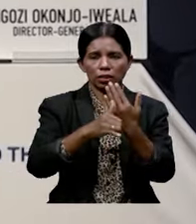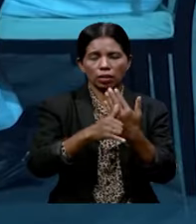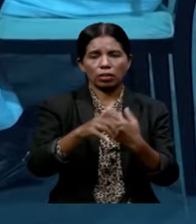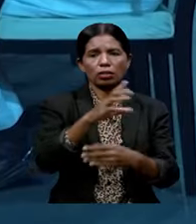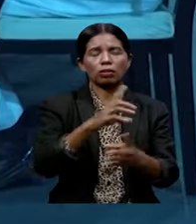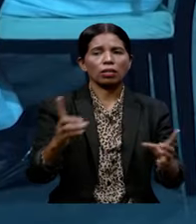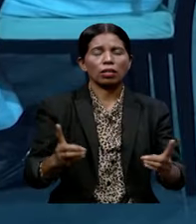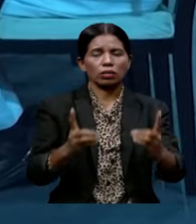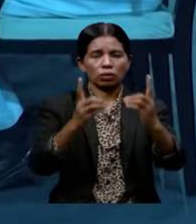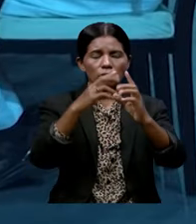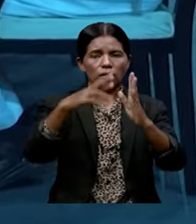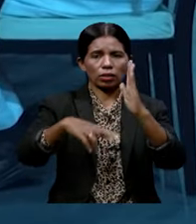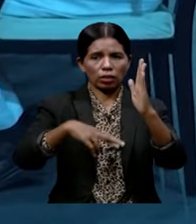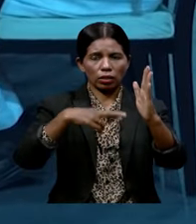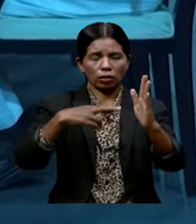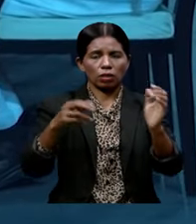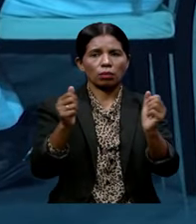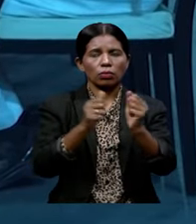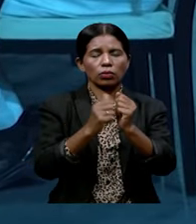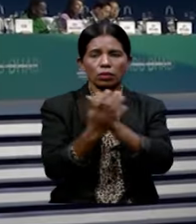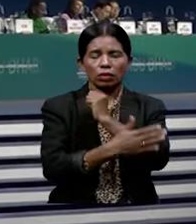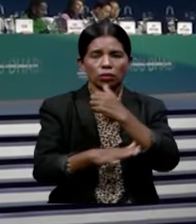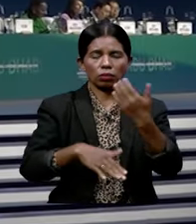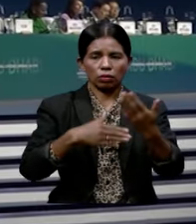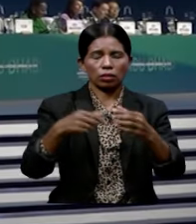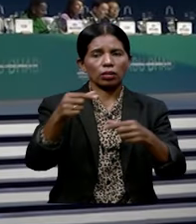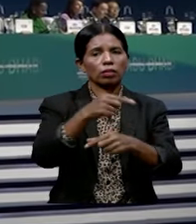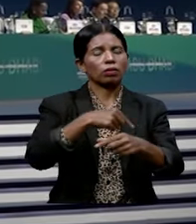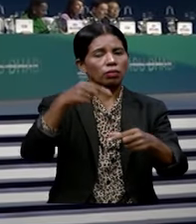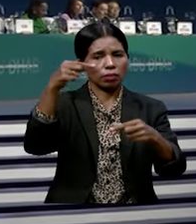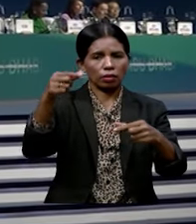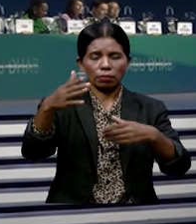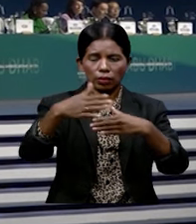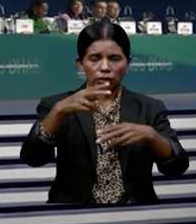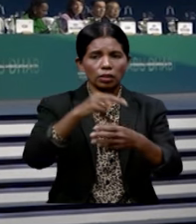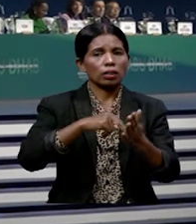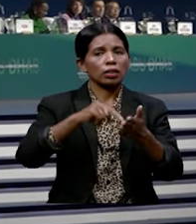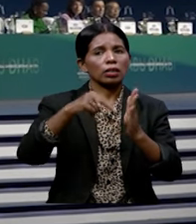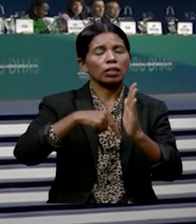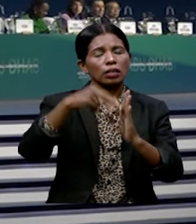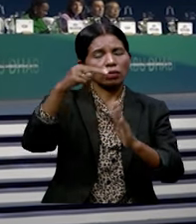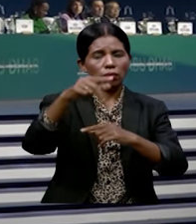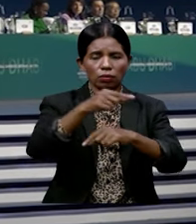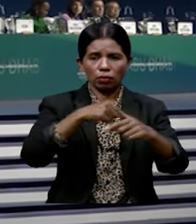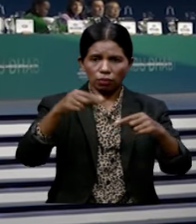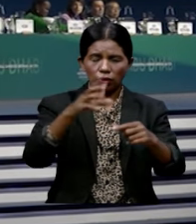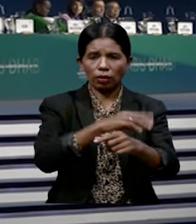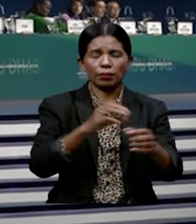di hasoru regra komersiu entre nasang sira iha nivel global ka basic nivel global no dadaung ne organisasi refere